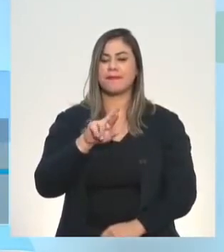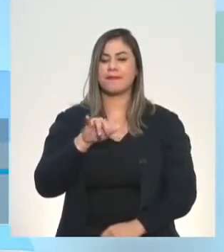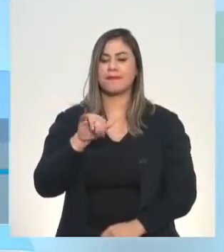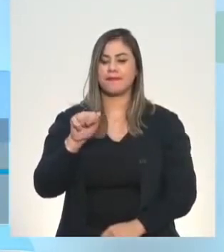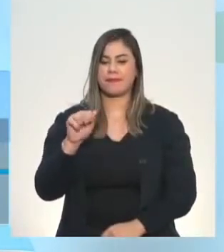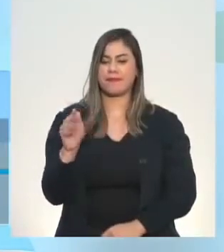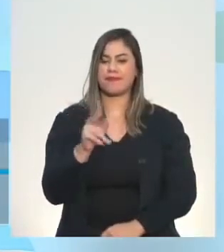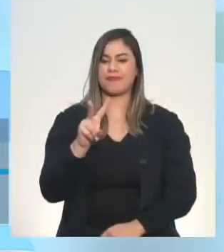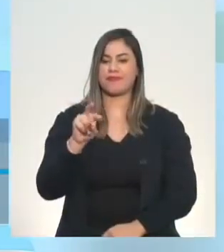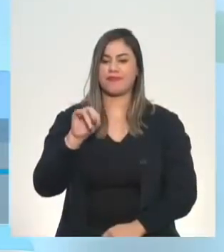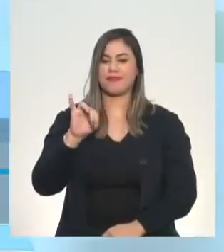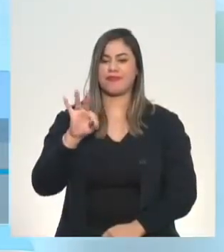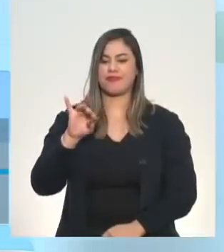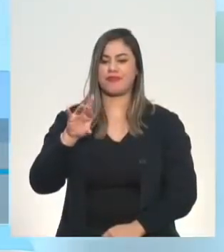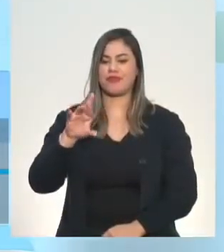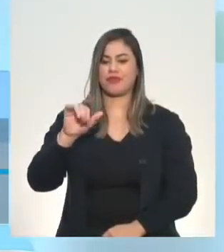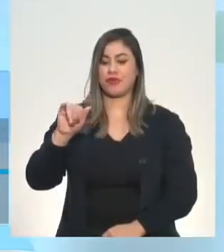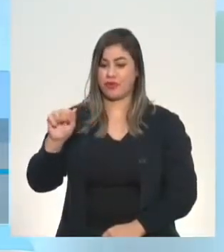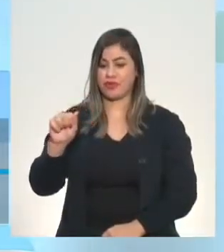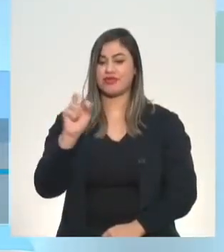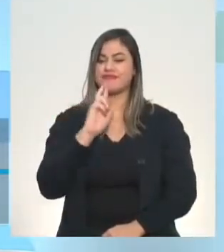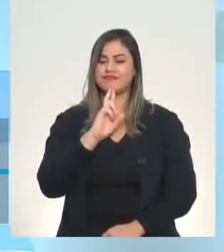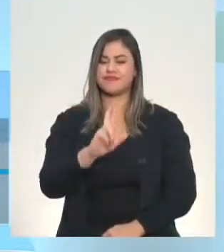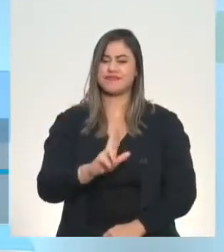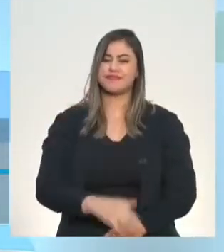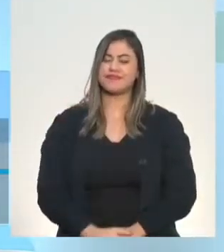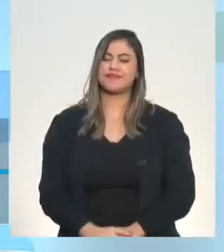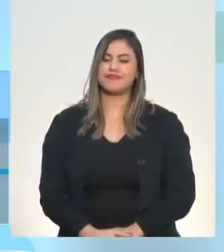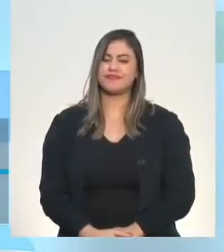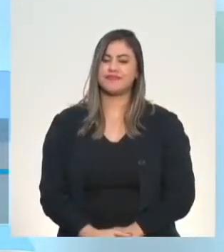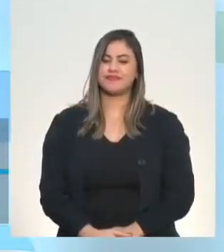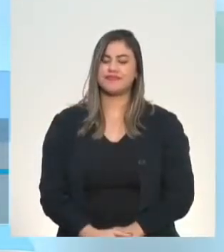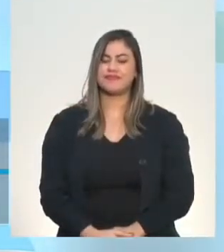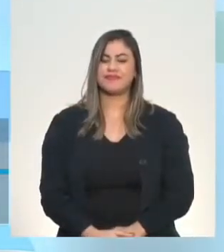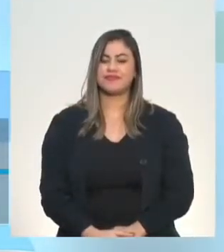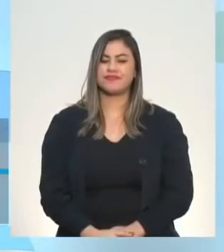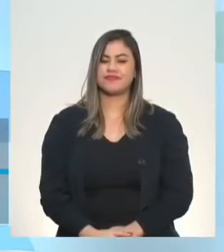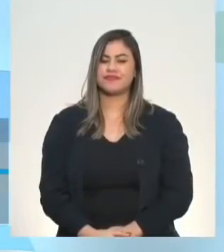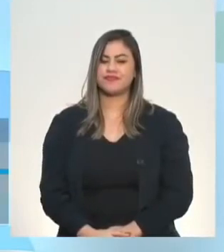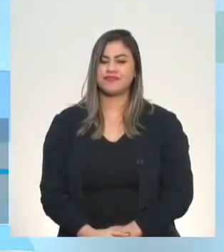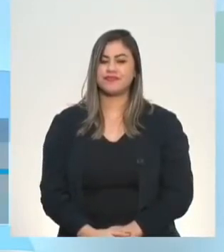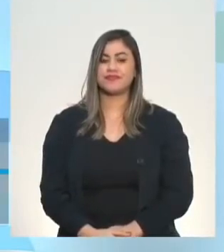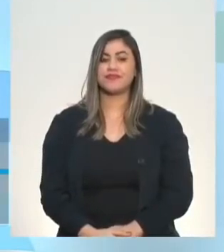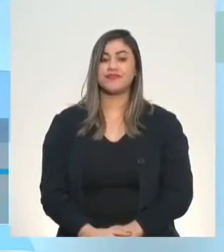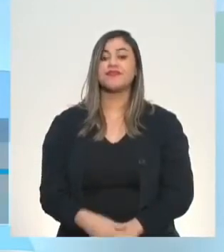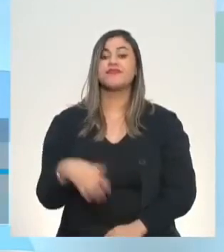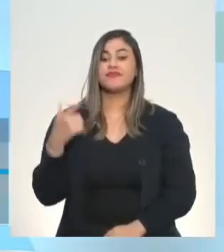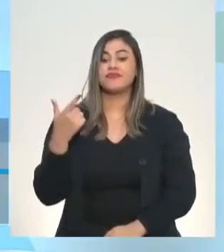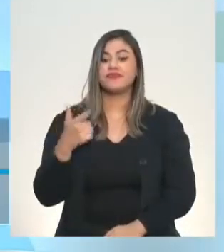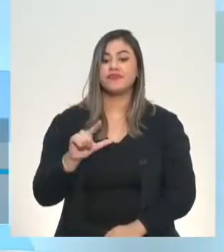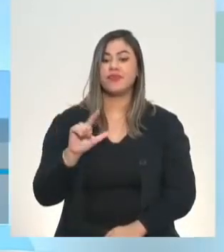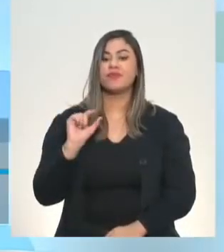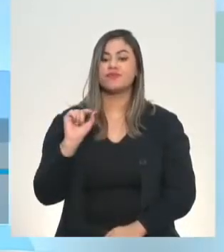with João Gilberto to create Bossa Nova. E a gente também tem he worked with